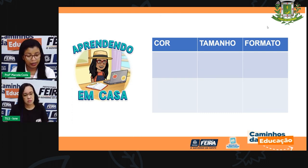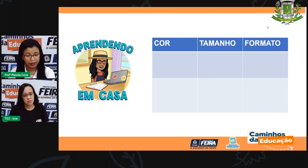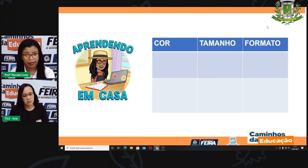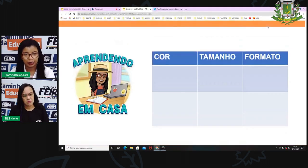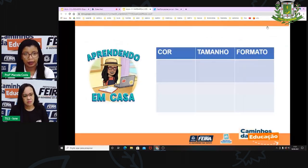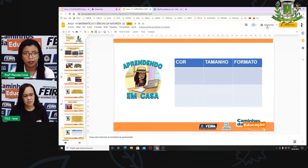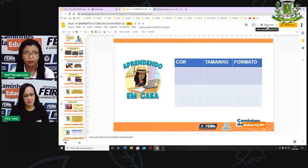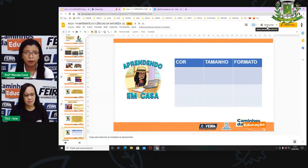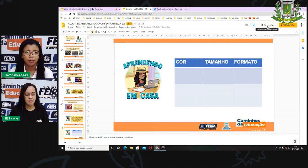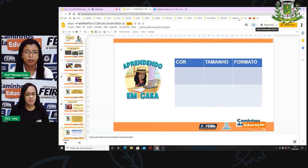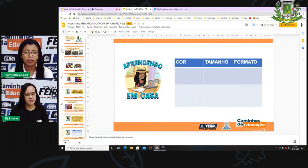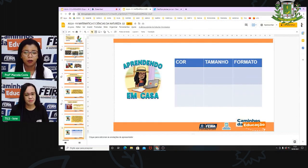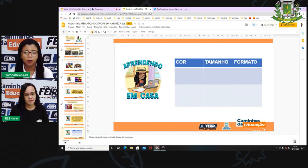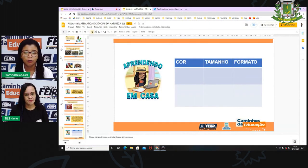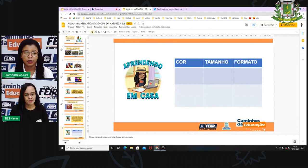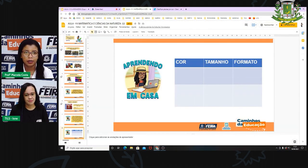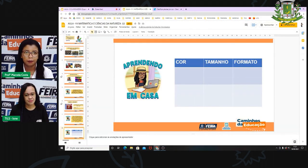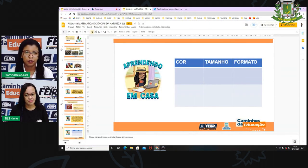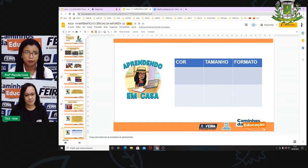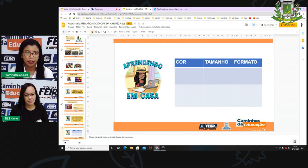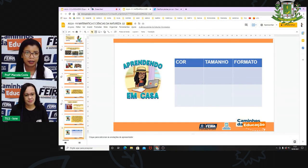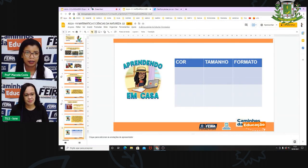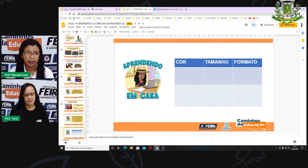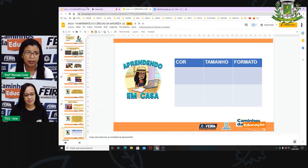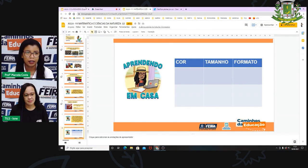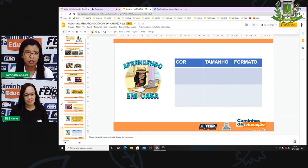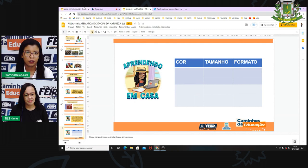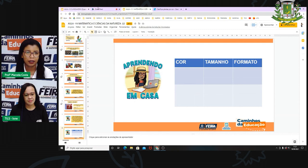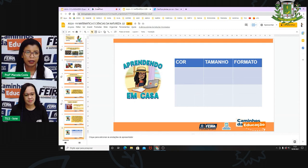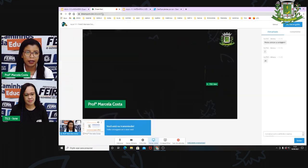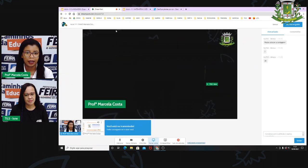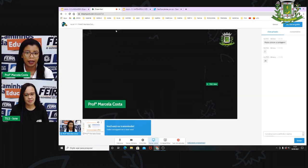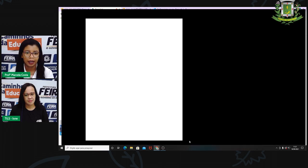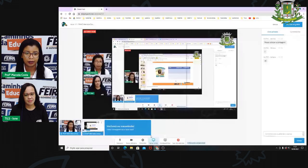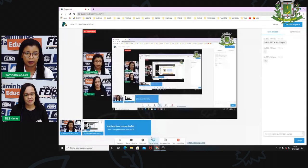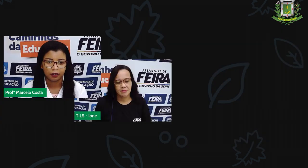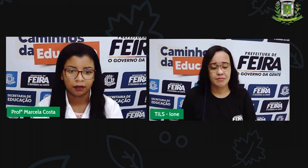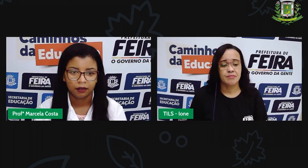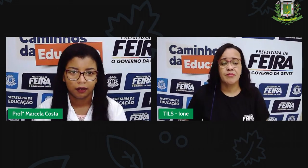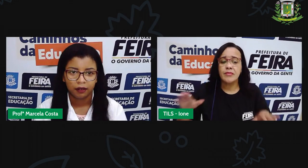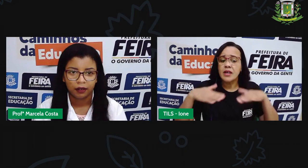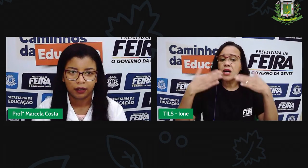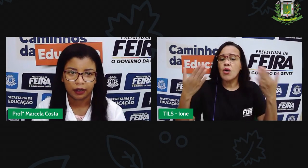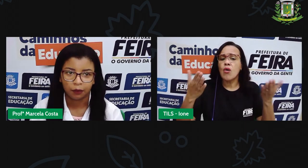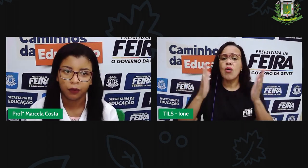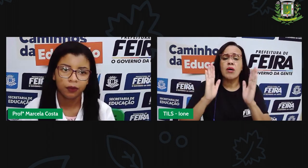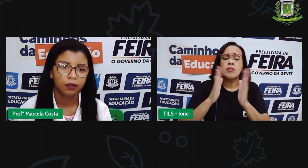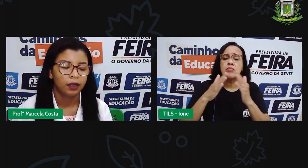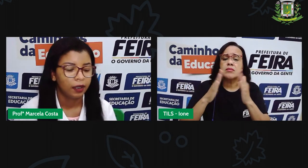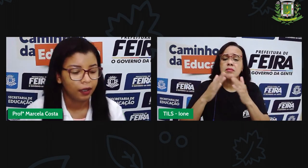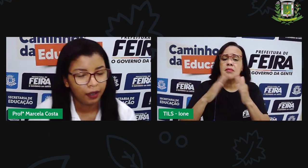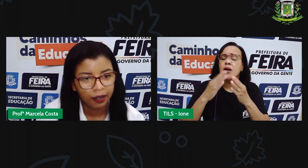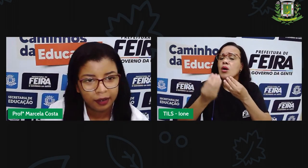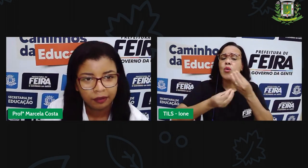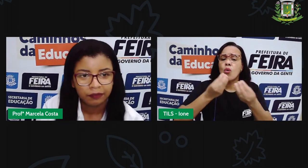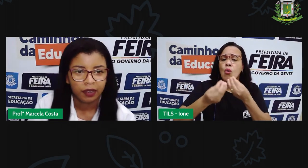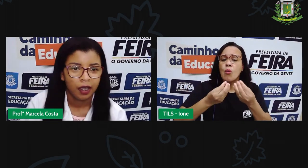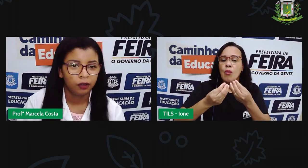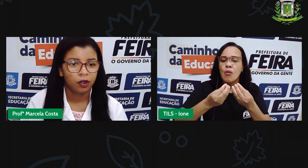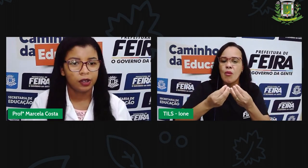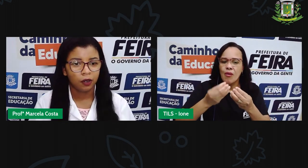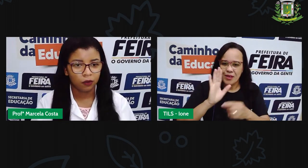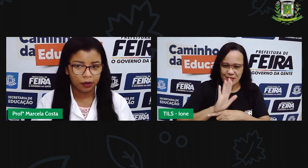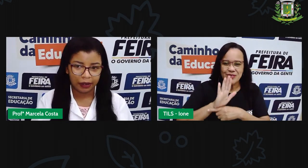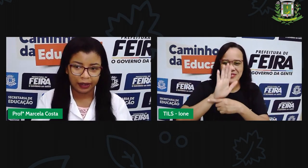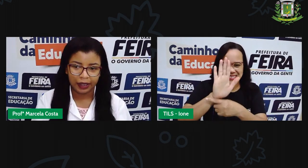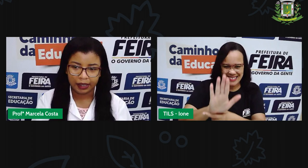Agora, criançada, eu vou mostrar como você pode fazer isso aí em casa. Tá bom?